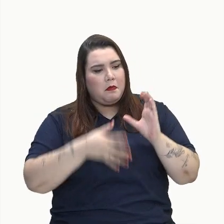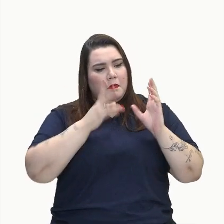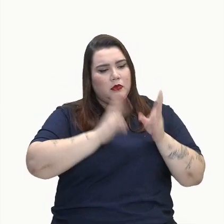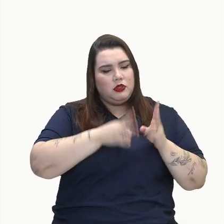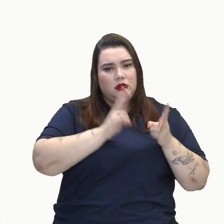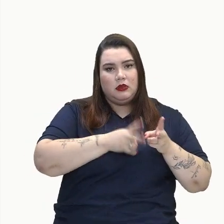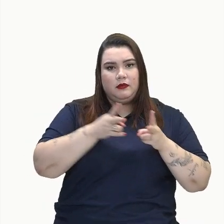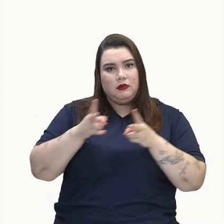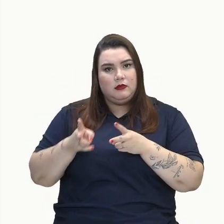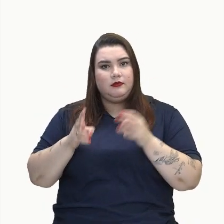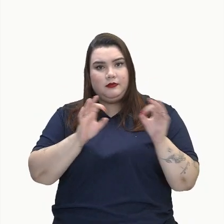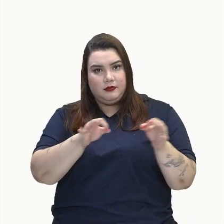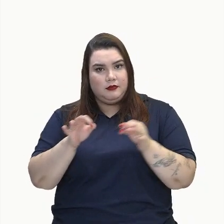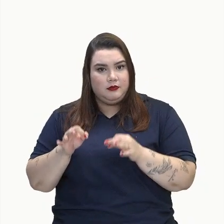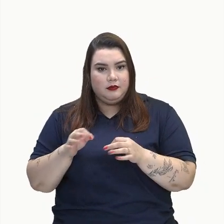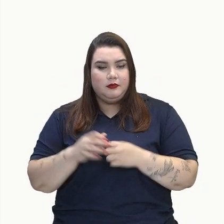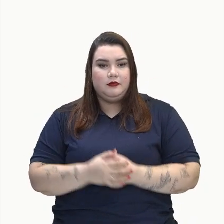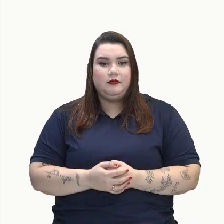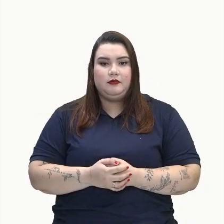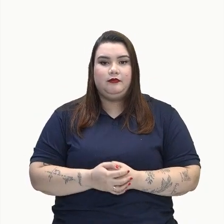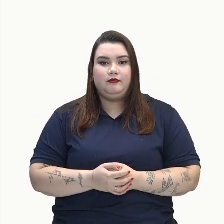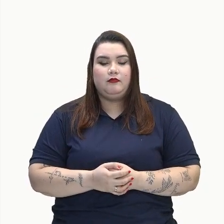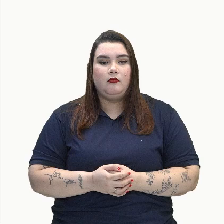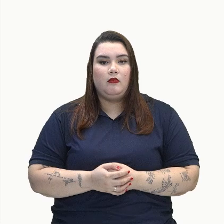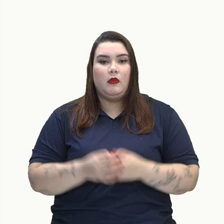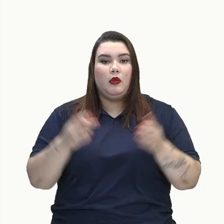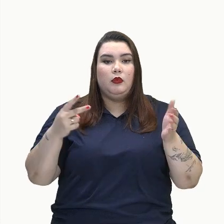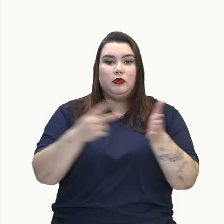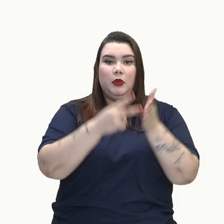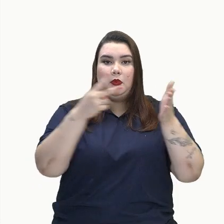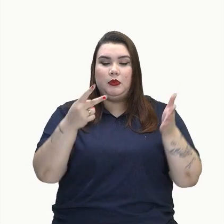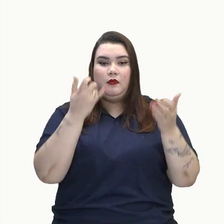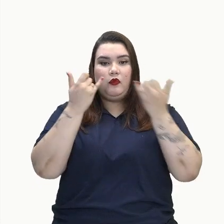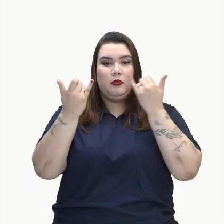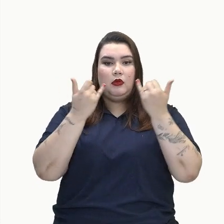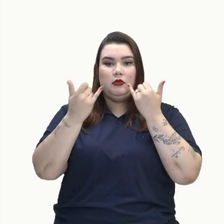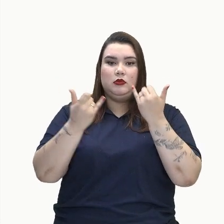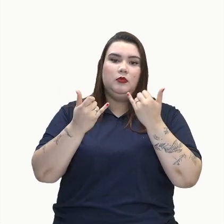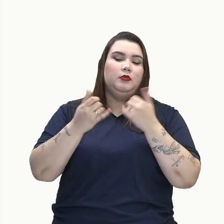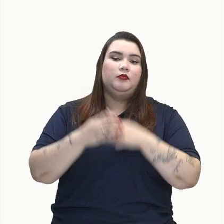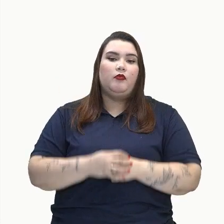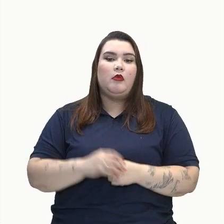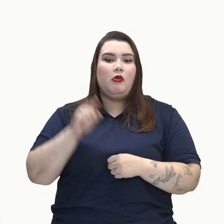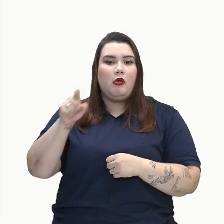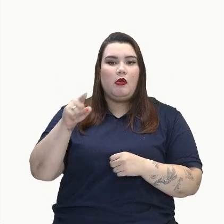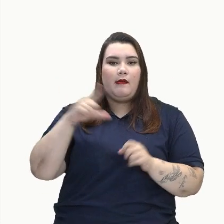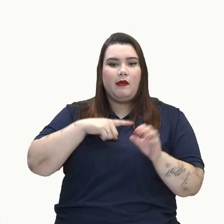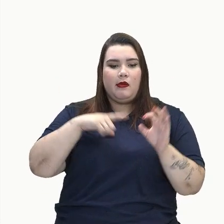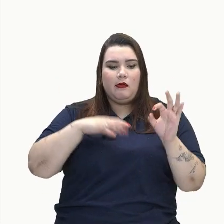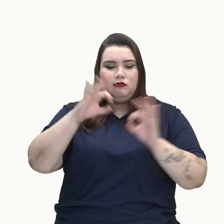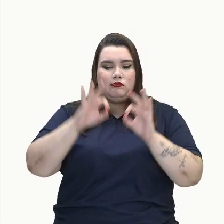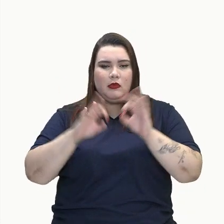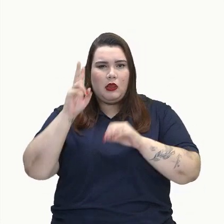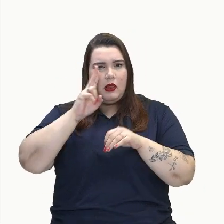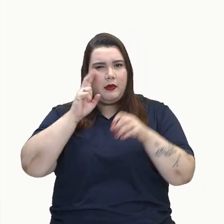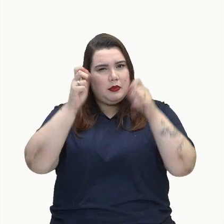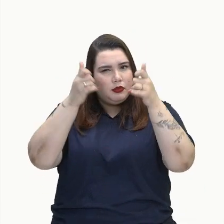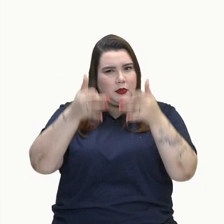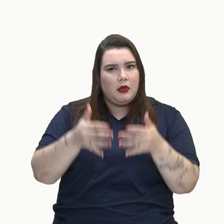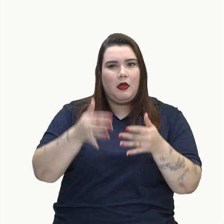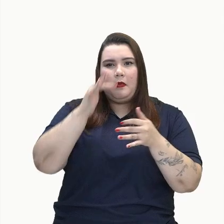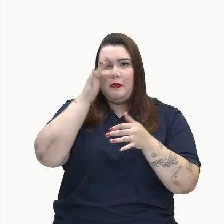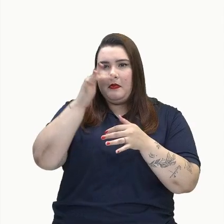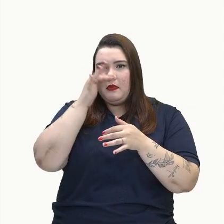mesma característica. No ponto 2, cruzamentos controlados. Ele realizou cruzamentos